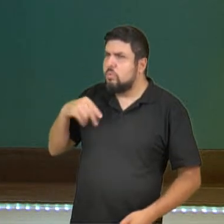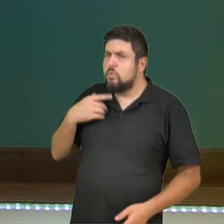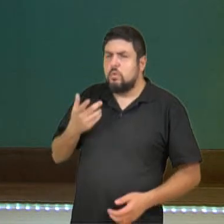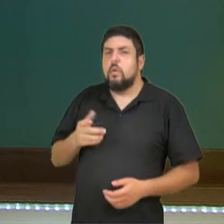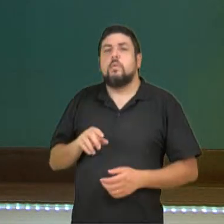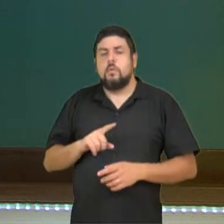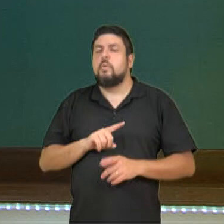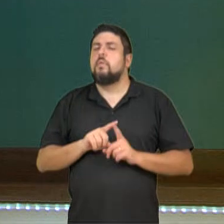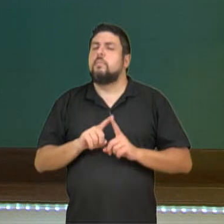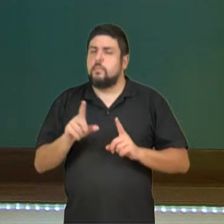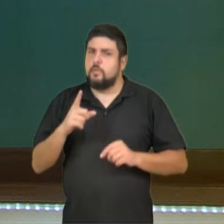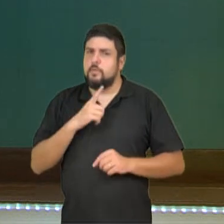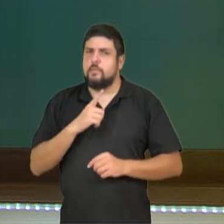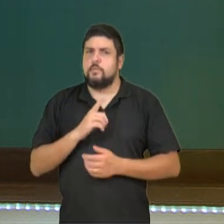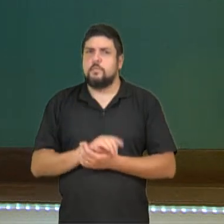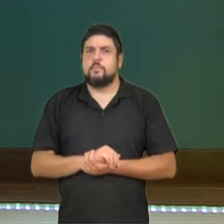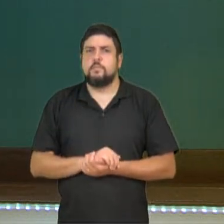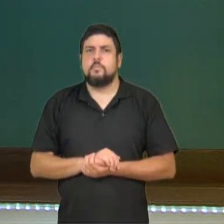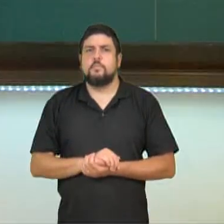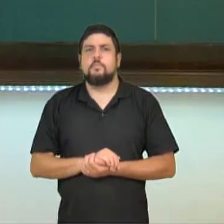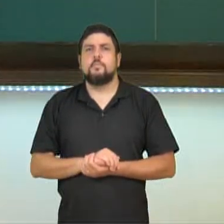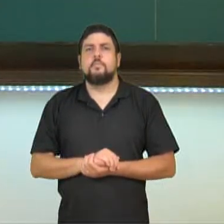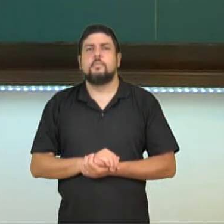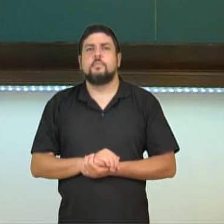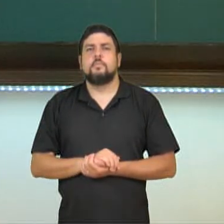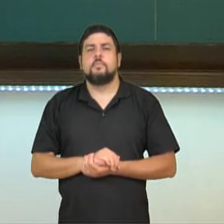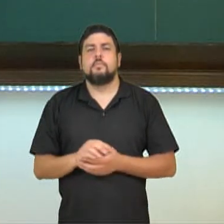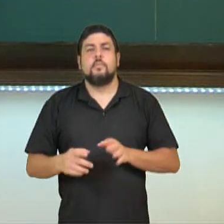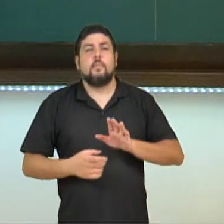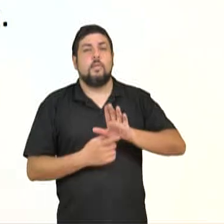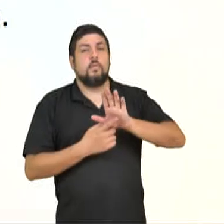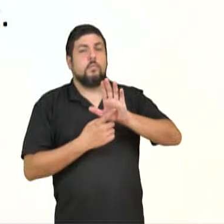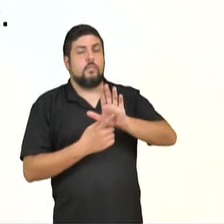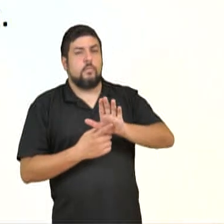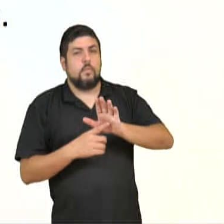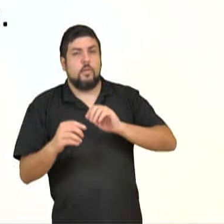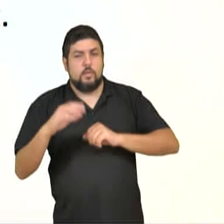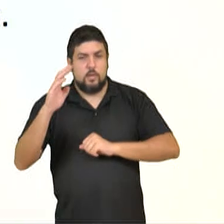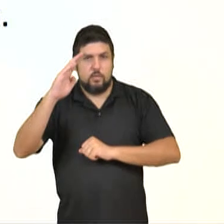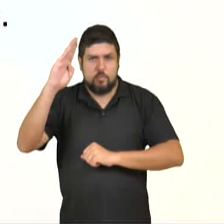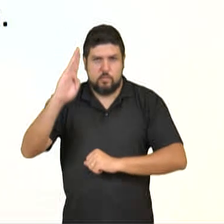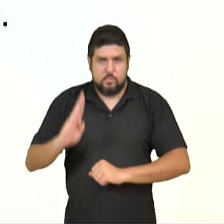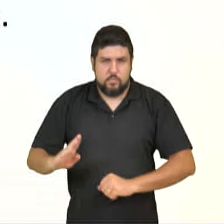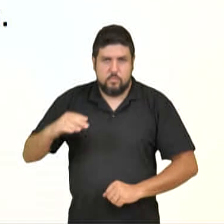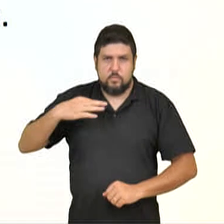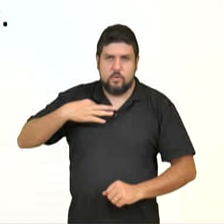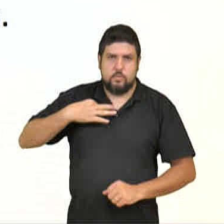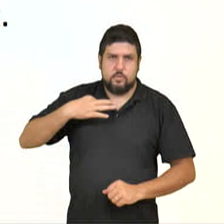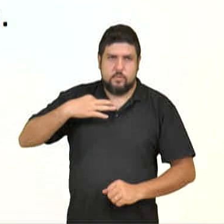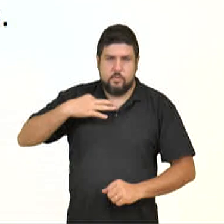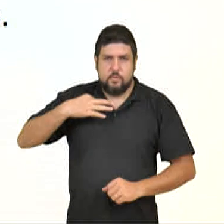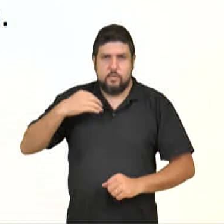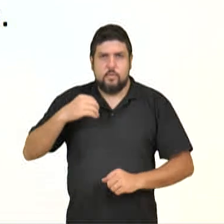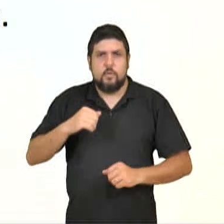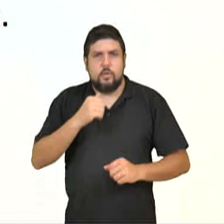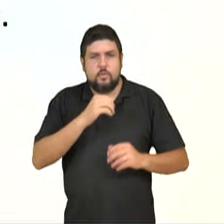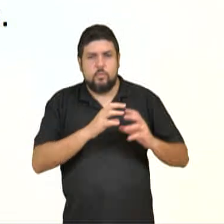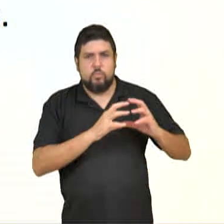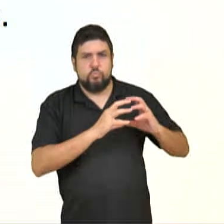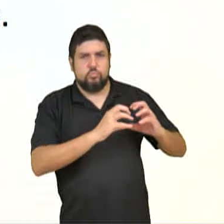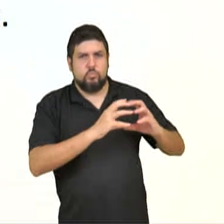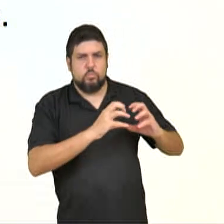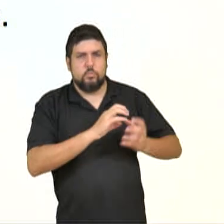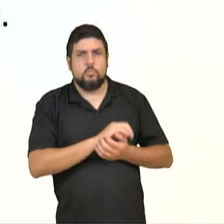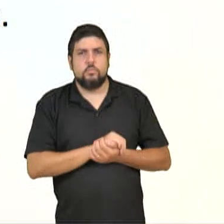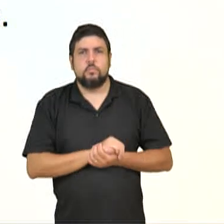tá? Aqui eu trouxe para vocês a seleção brasileira feminina, nessa imagem. A